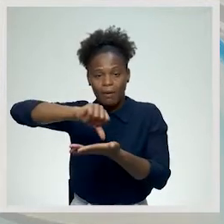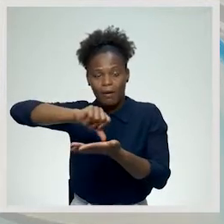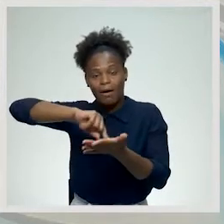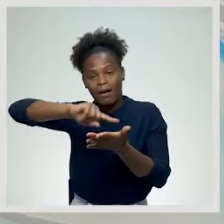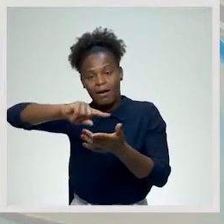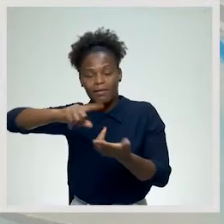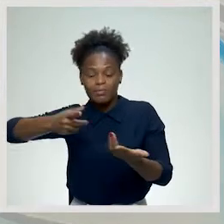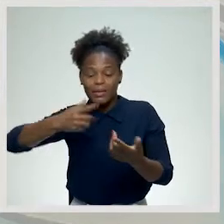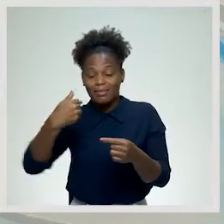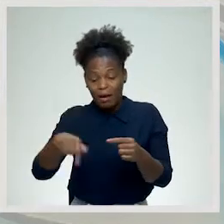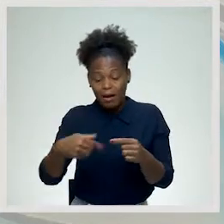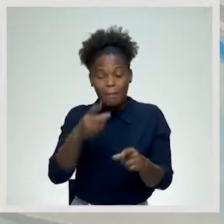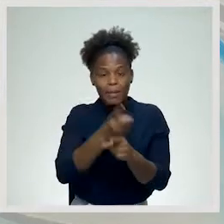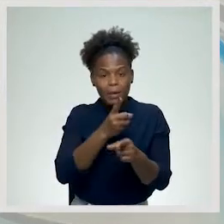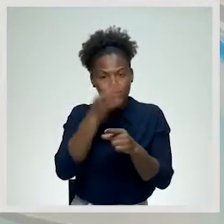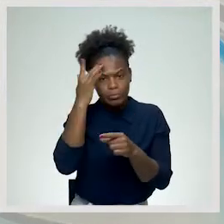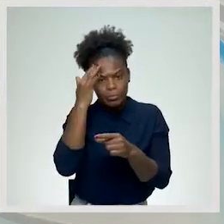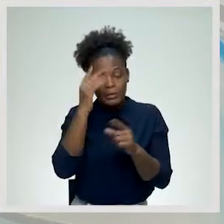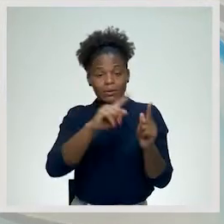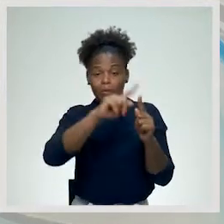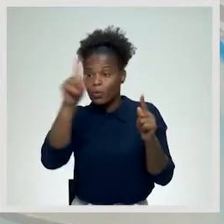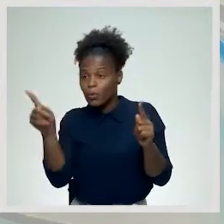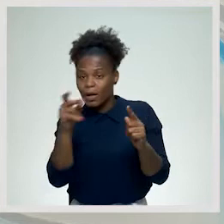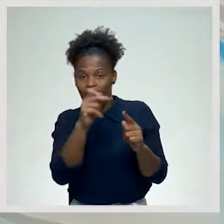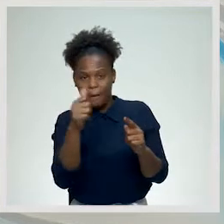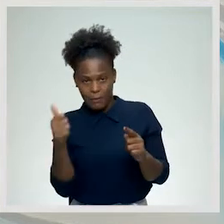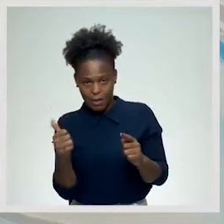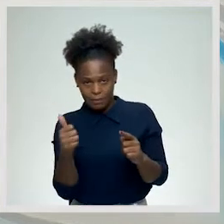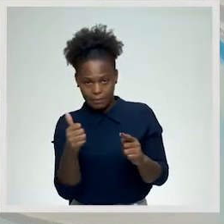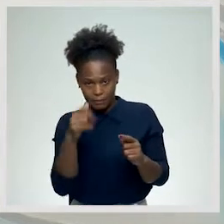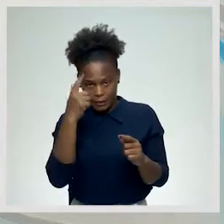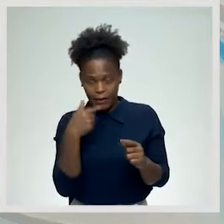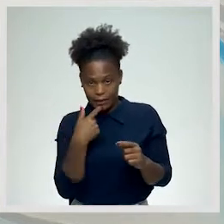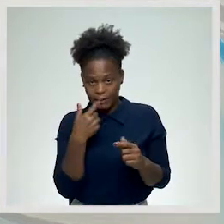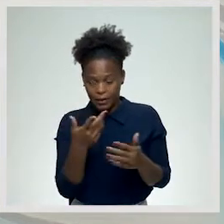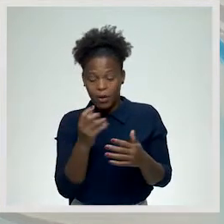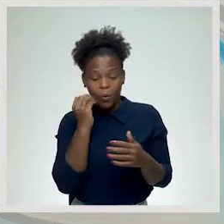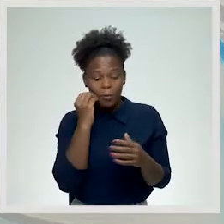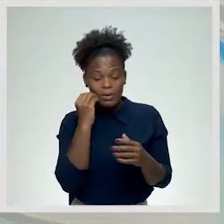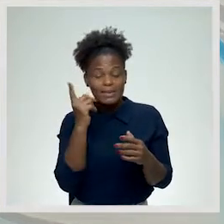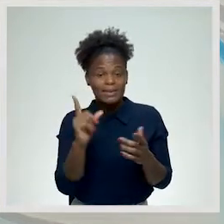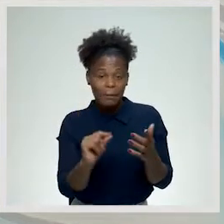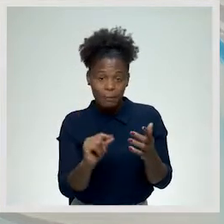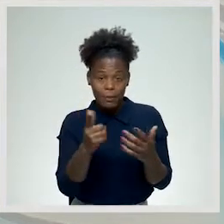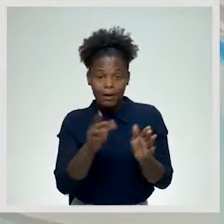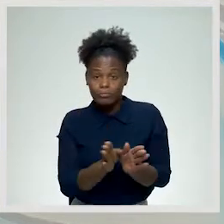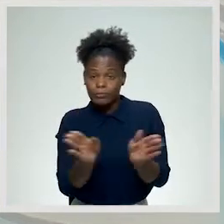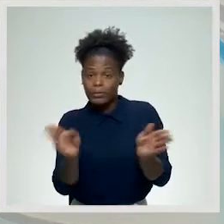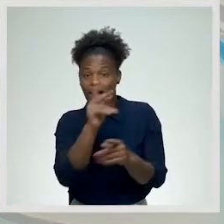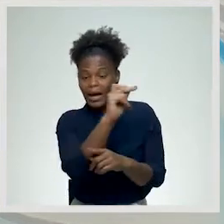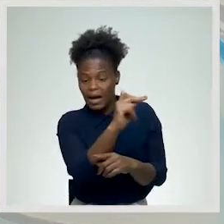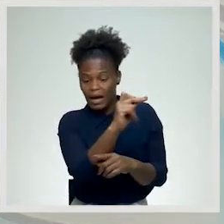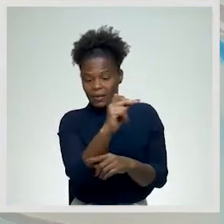alfa tem a mesma amplitude que o arco AB. Mas como a amplitude de A e